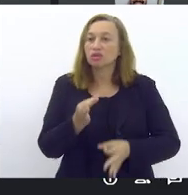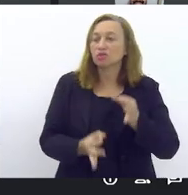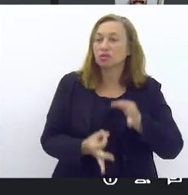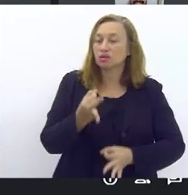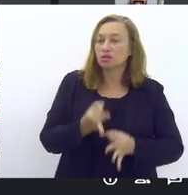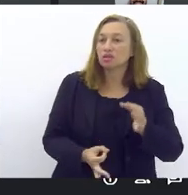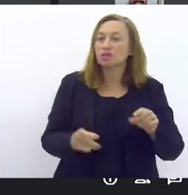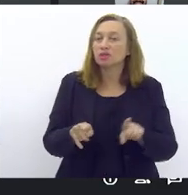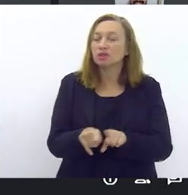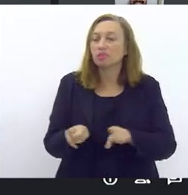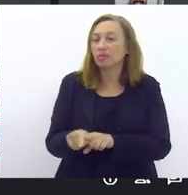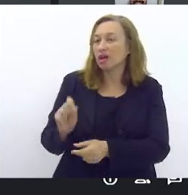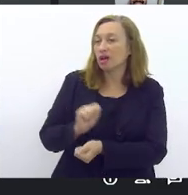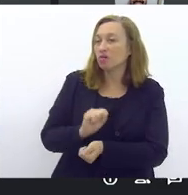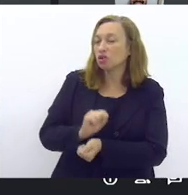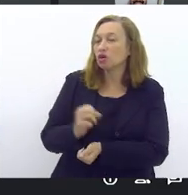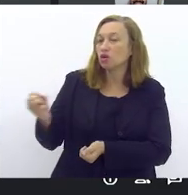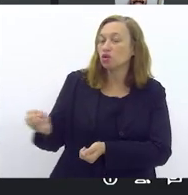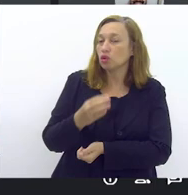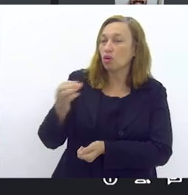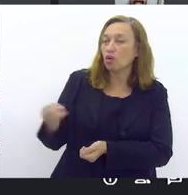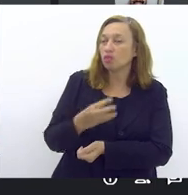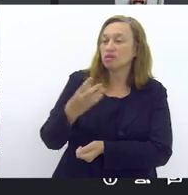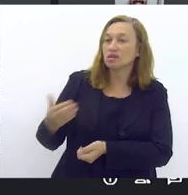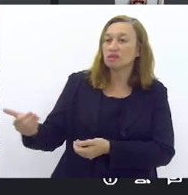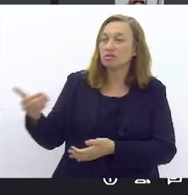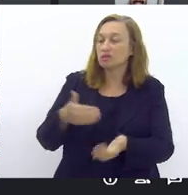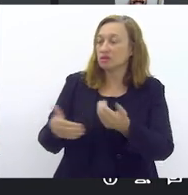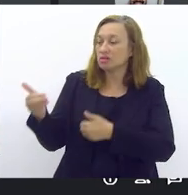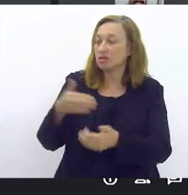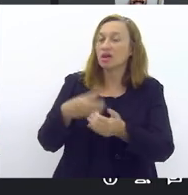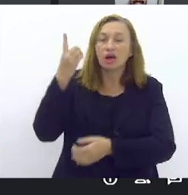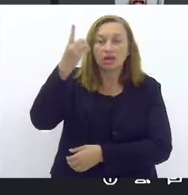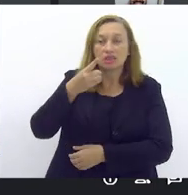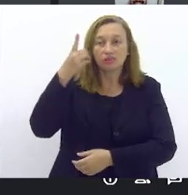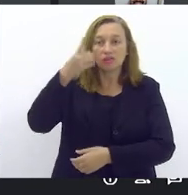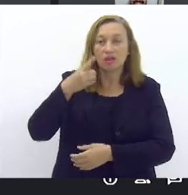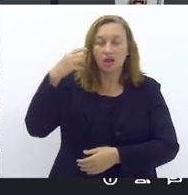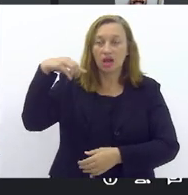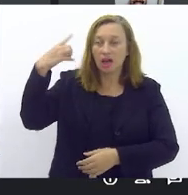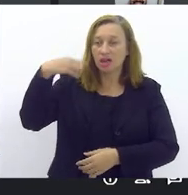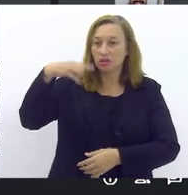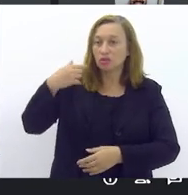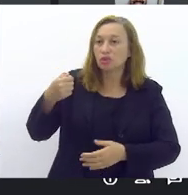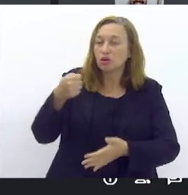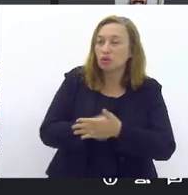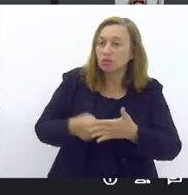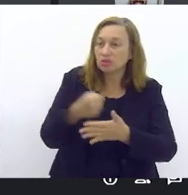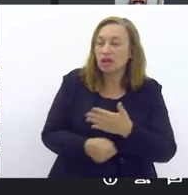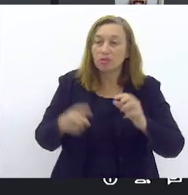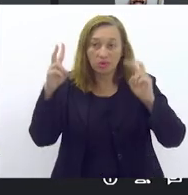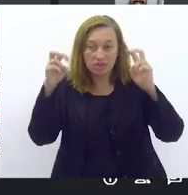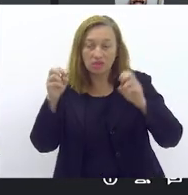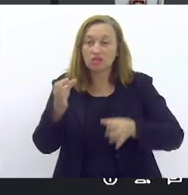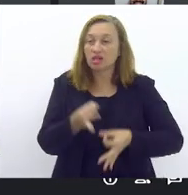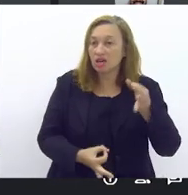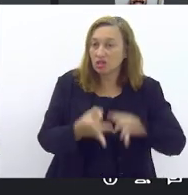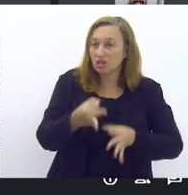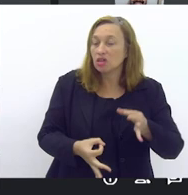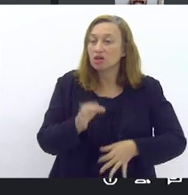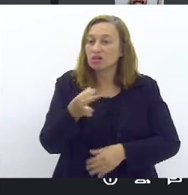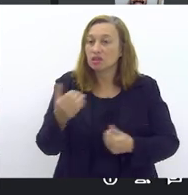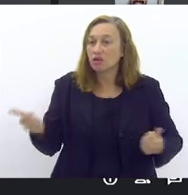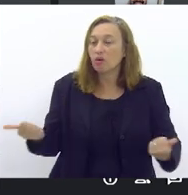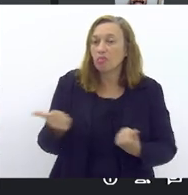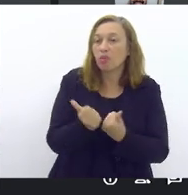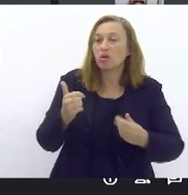Também aguardamos novos advogados que queiram conosco lutar por essa causa, que é muito justa, e com certeza com o apoio